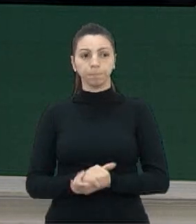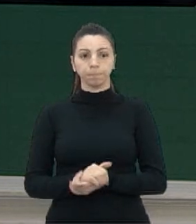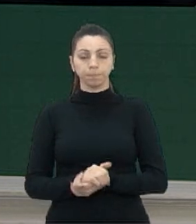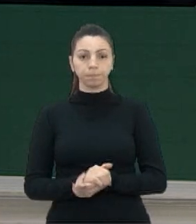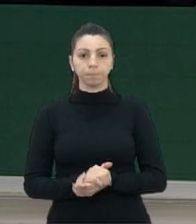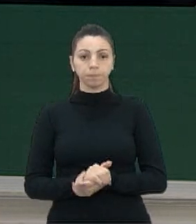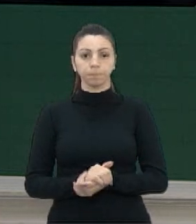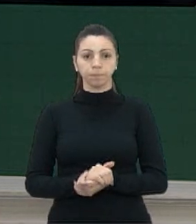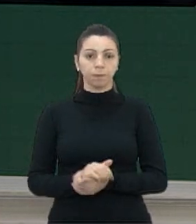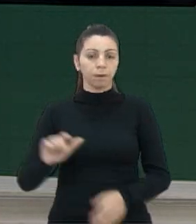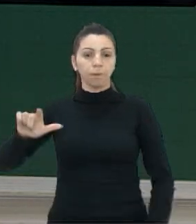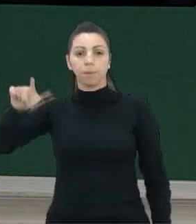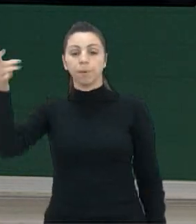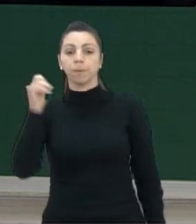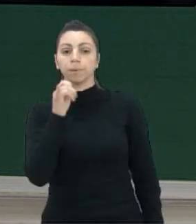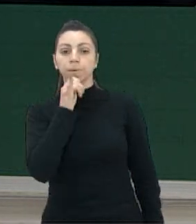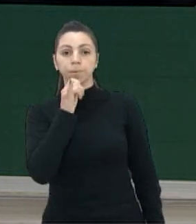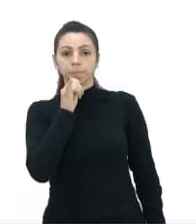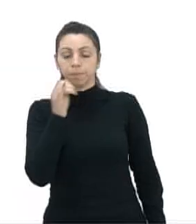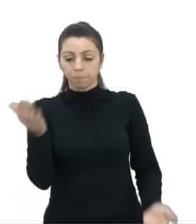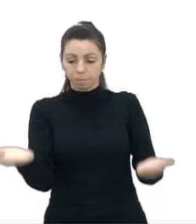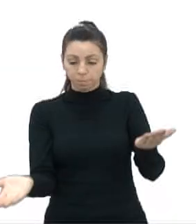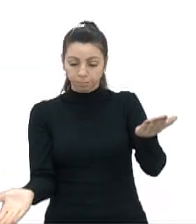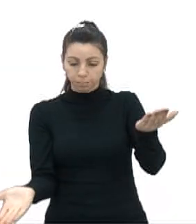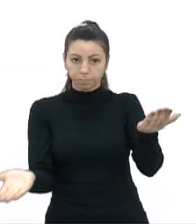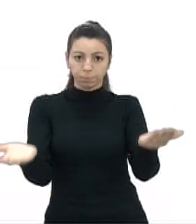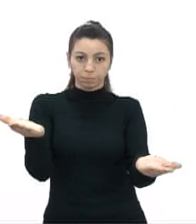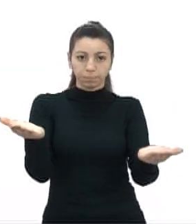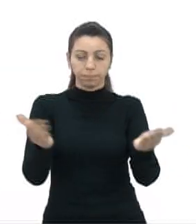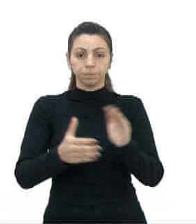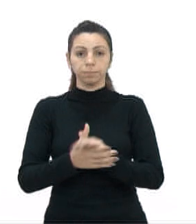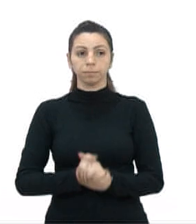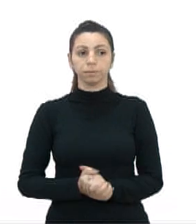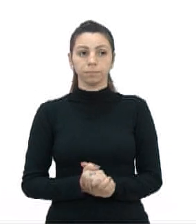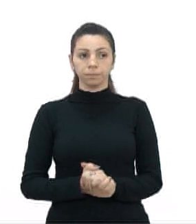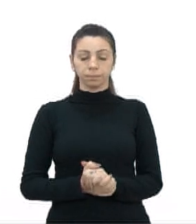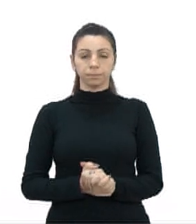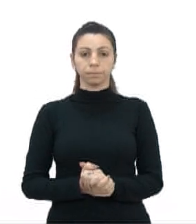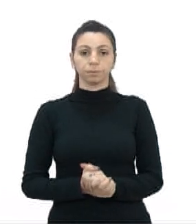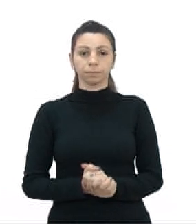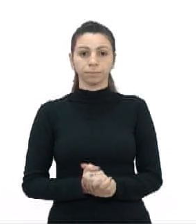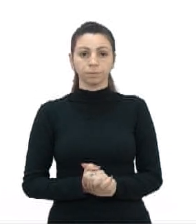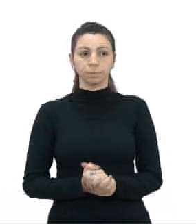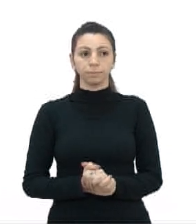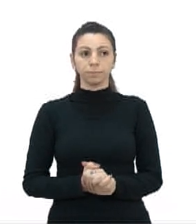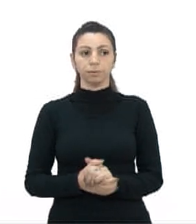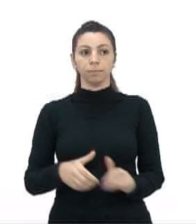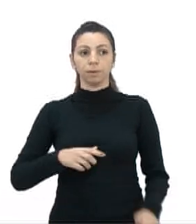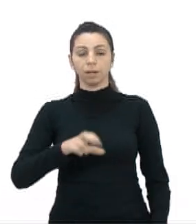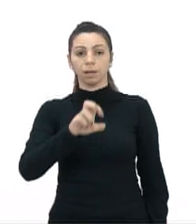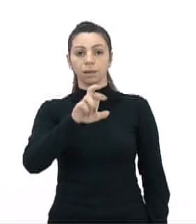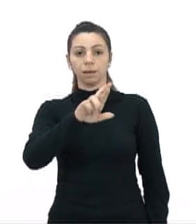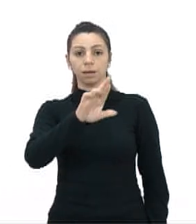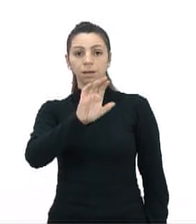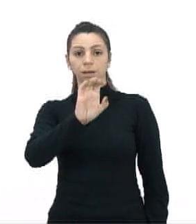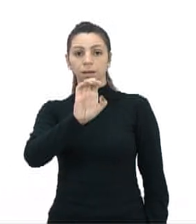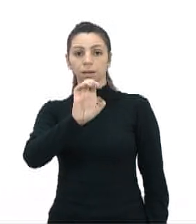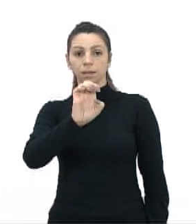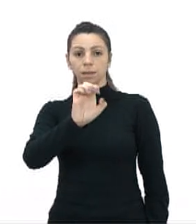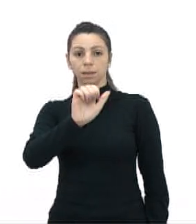Um outro exemplo, então, de balanceamento da equação. Então, aqui a gente tem uma reação, reagentes e produtos.